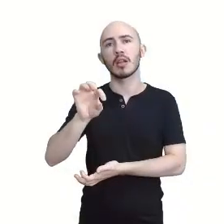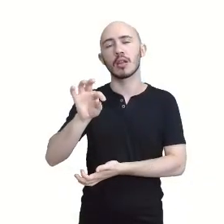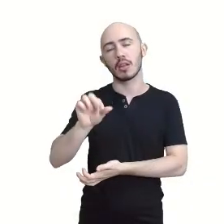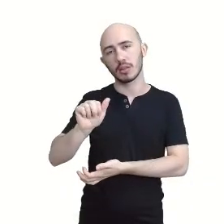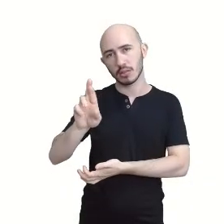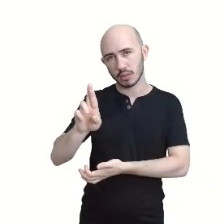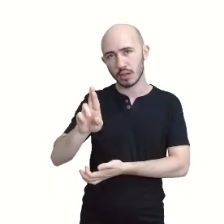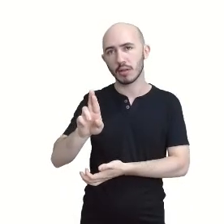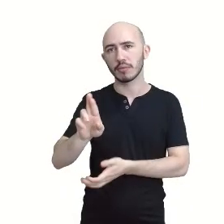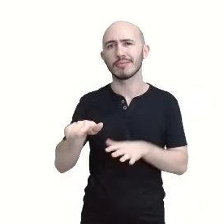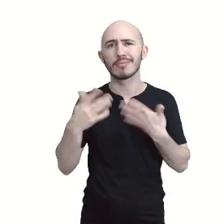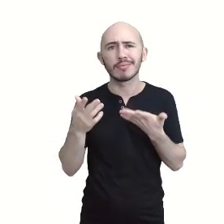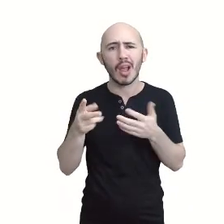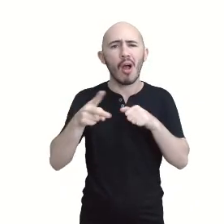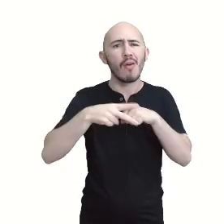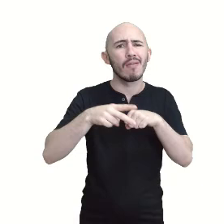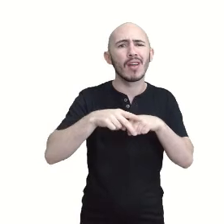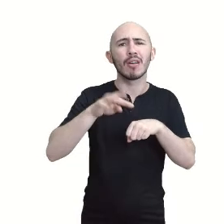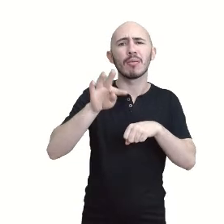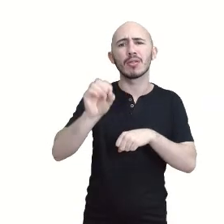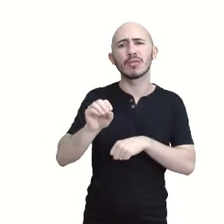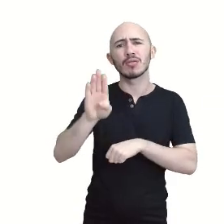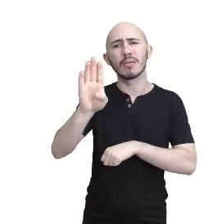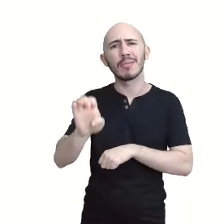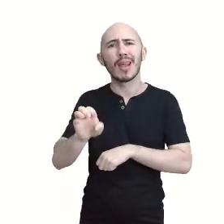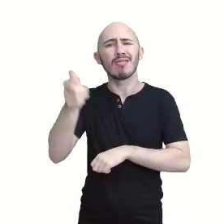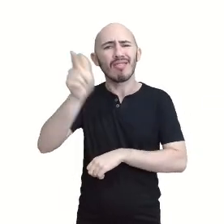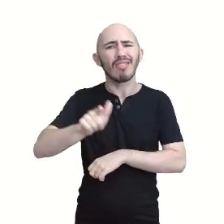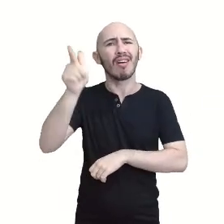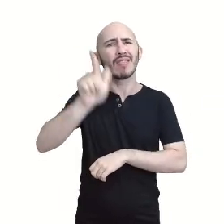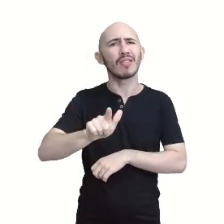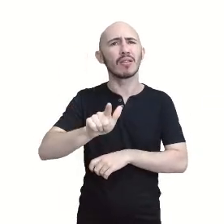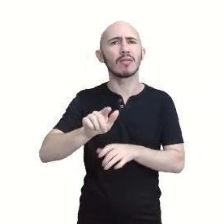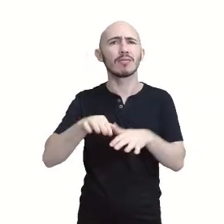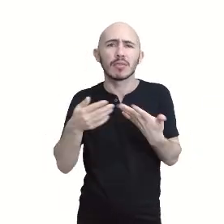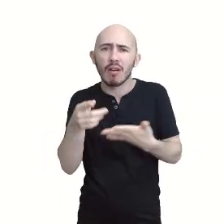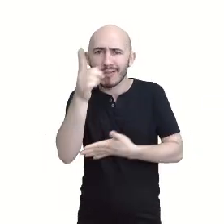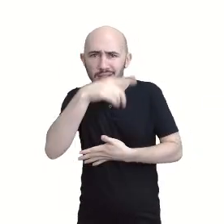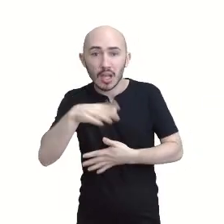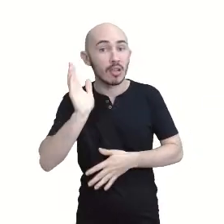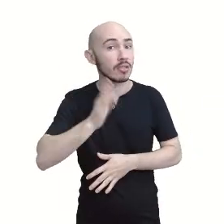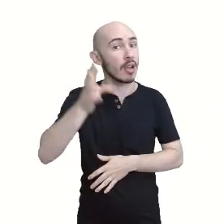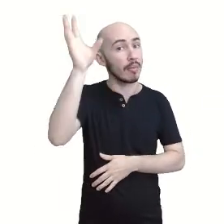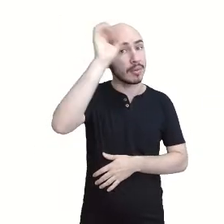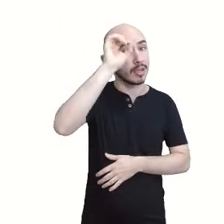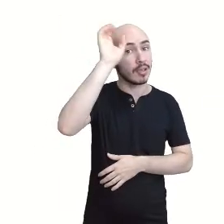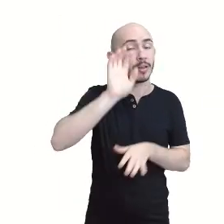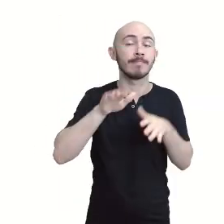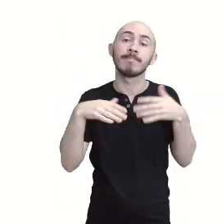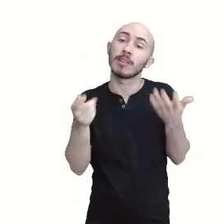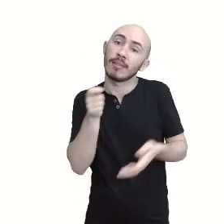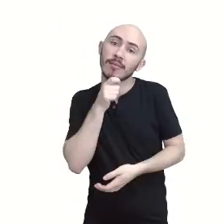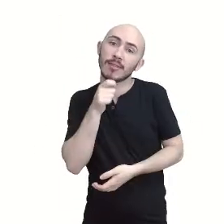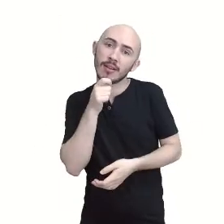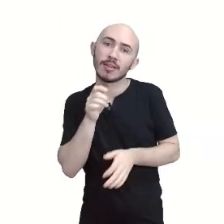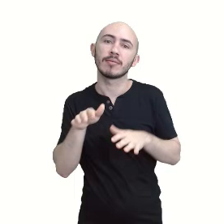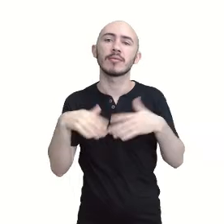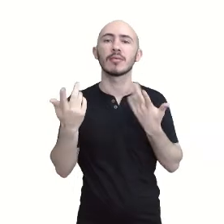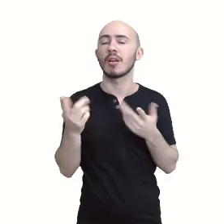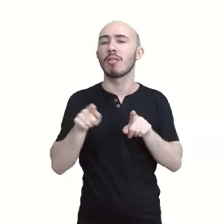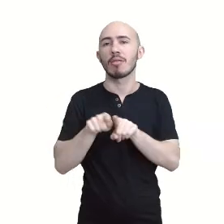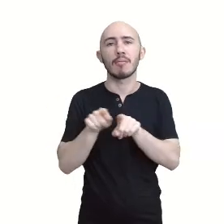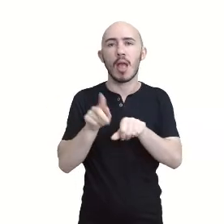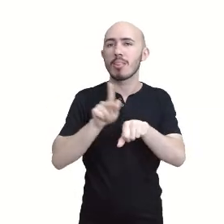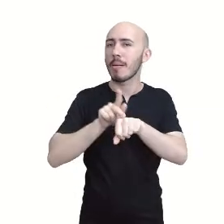professor, o verbo to be de novo, é o que o pessoal fala. O pessoal fala, mas talvez você não aprendeu, tá? O verbo to be a gente vê até na pós-graduação,